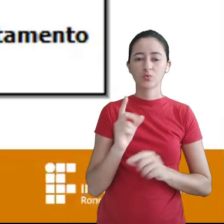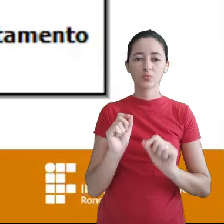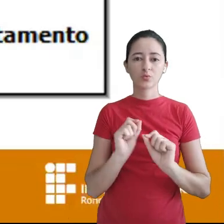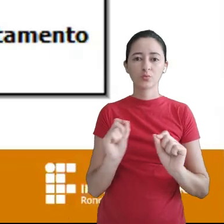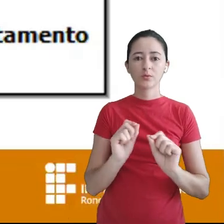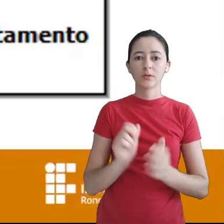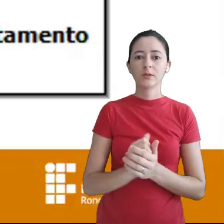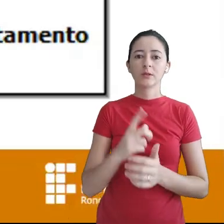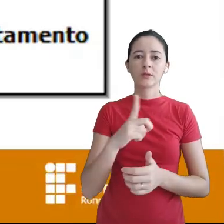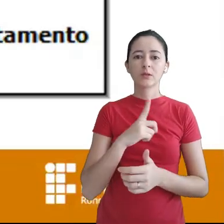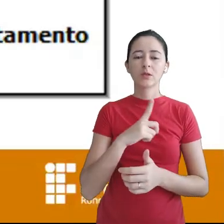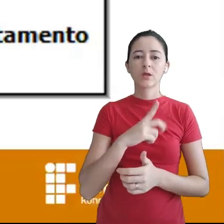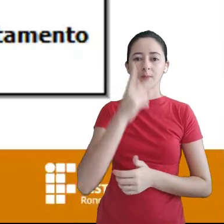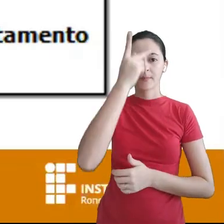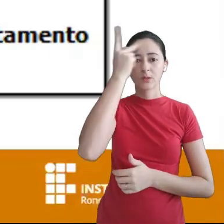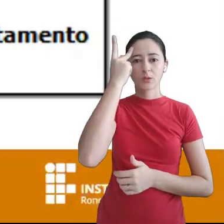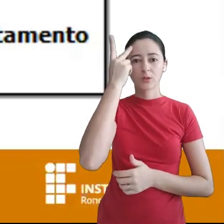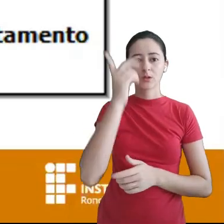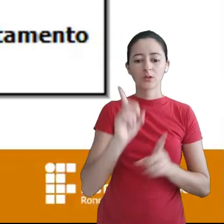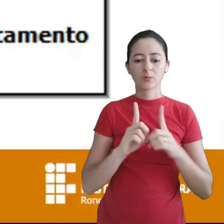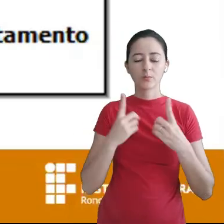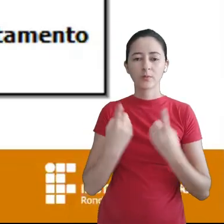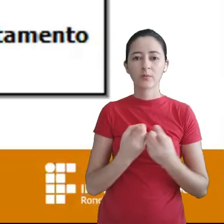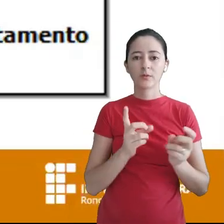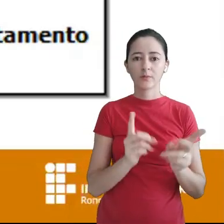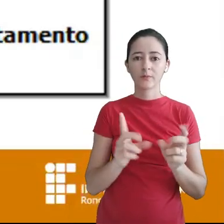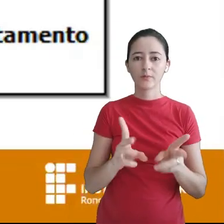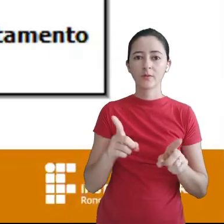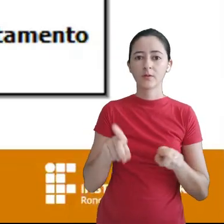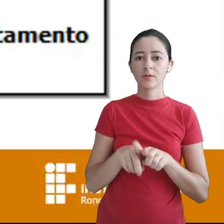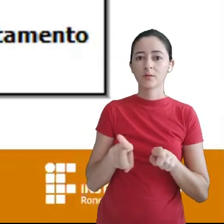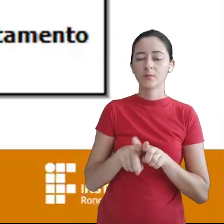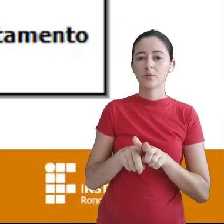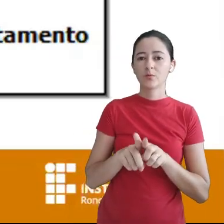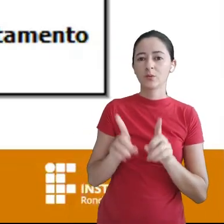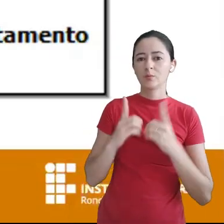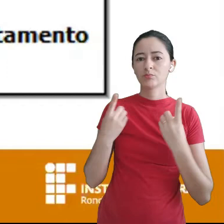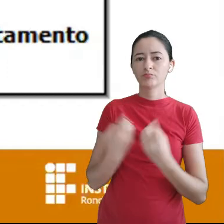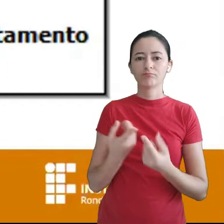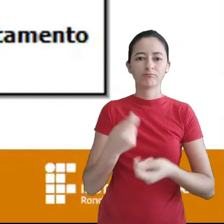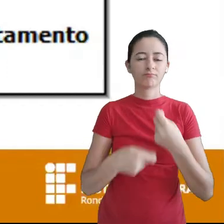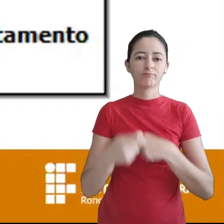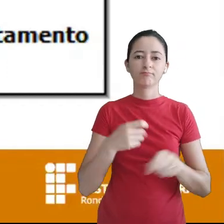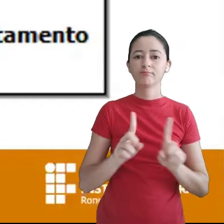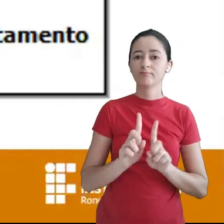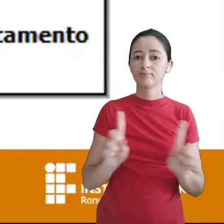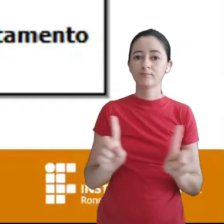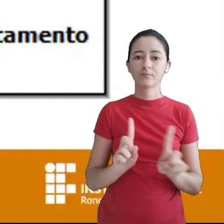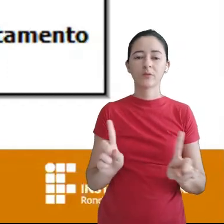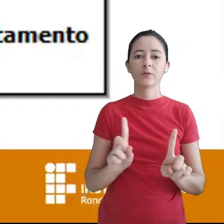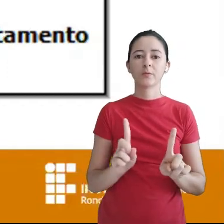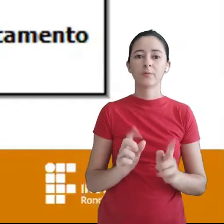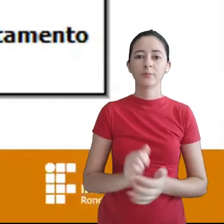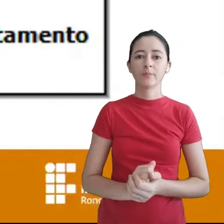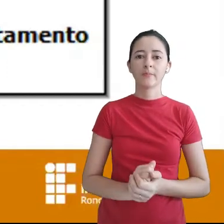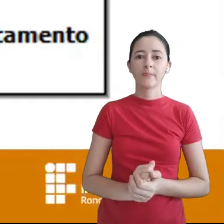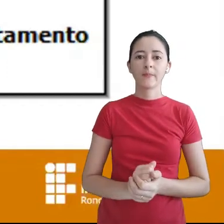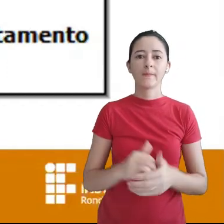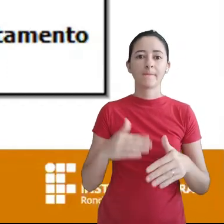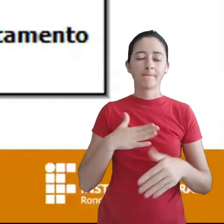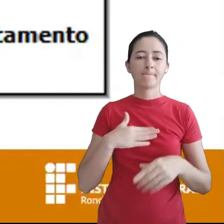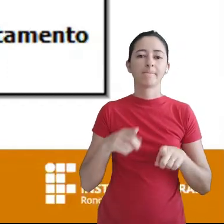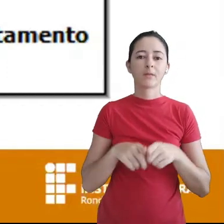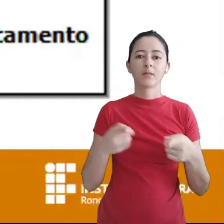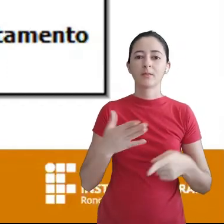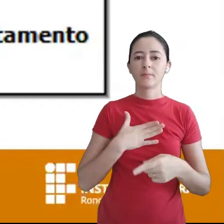Mas, não dois ao mesmo tempo. Existe um cara que trabalha no departamento de venda e no departamento de contabilidade ao mesmo tempo? Não. Eu nunca vi isso em